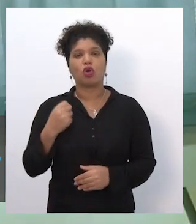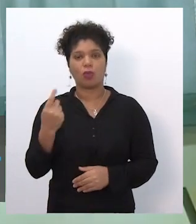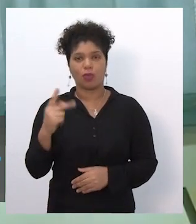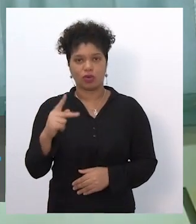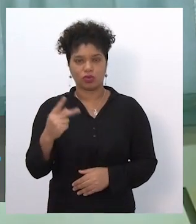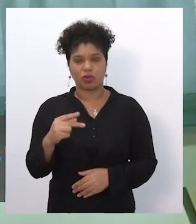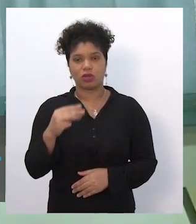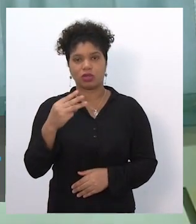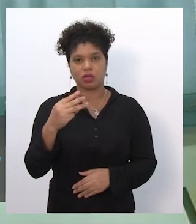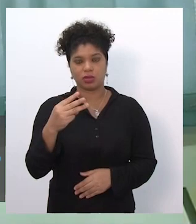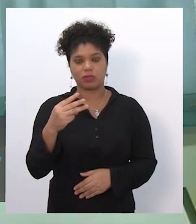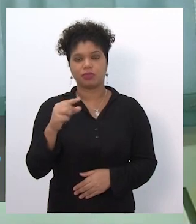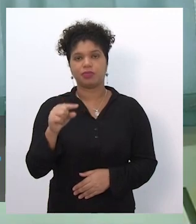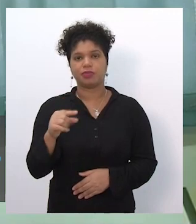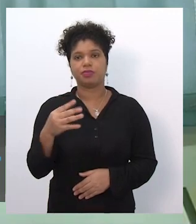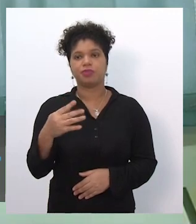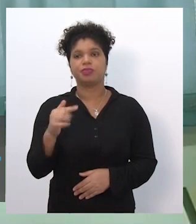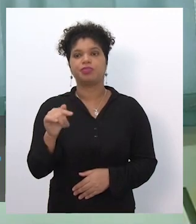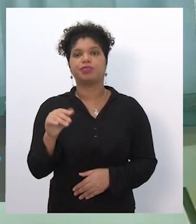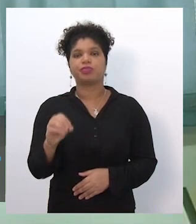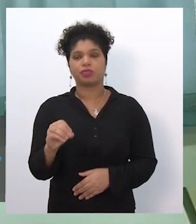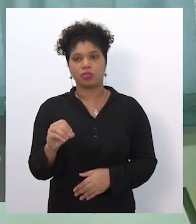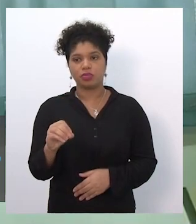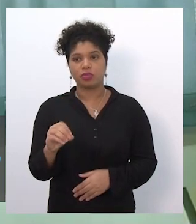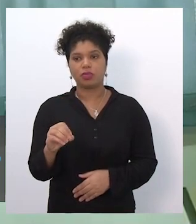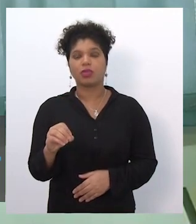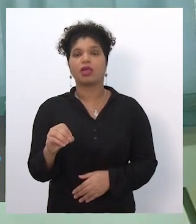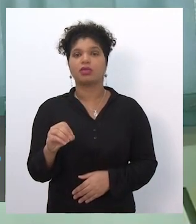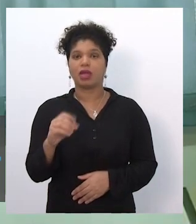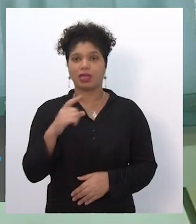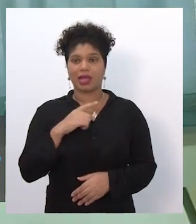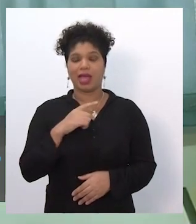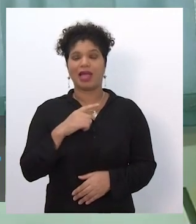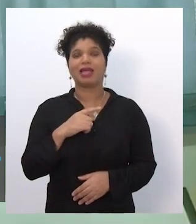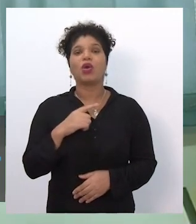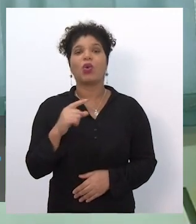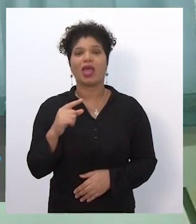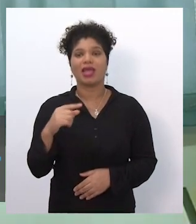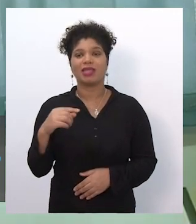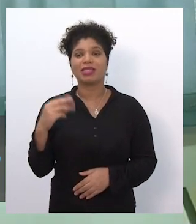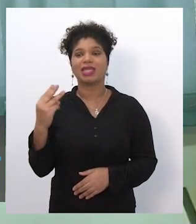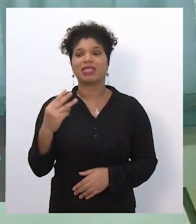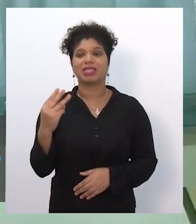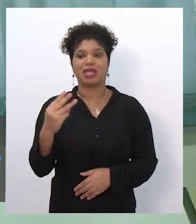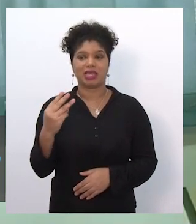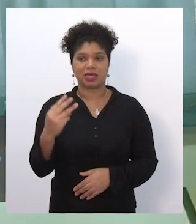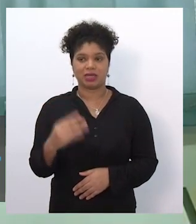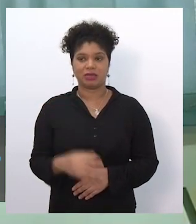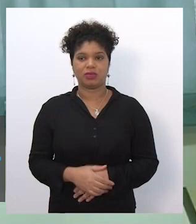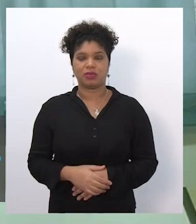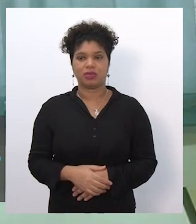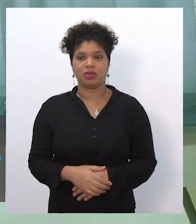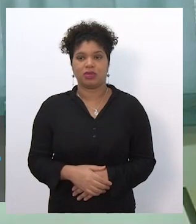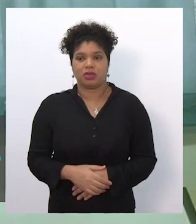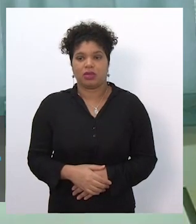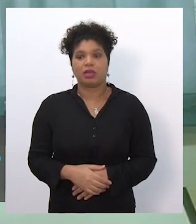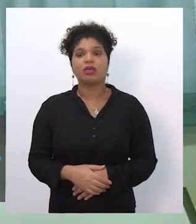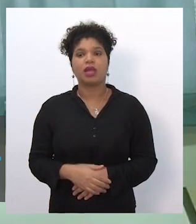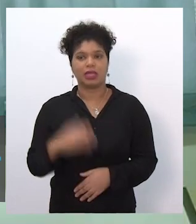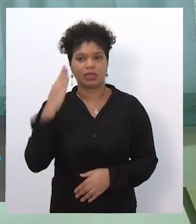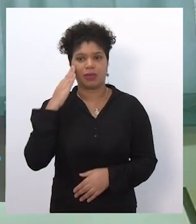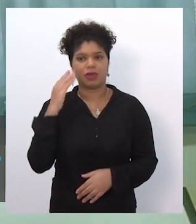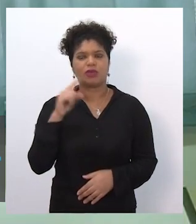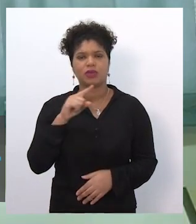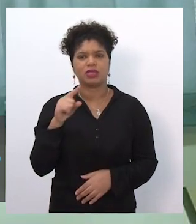caso é o 3470, então era um i5 da 3ª geração. Pegando um gancho um pouquinho que o